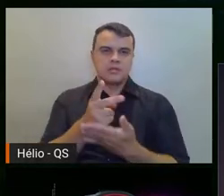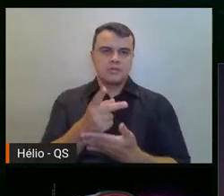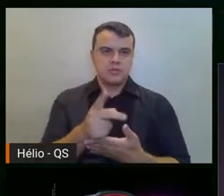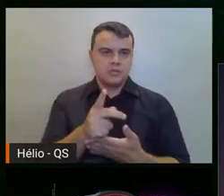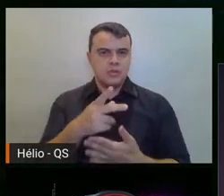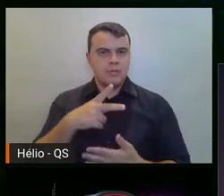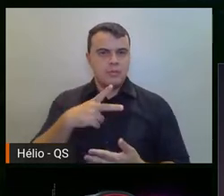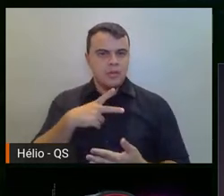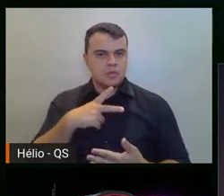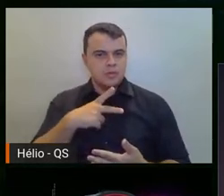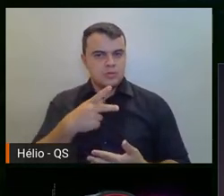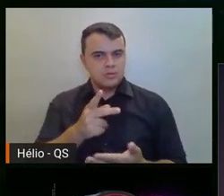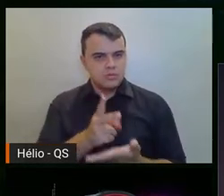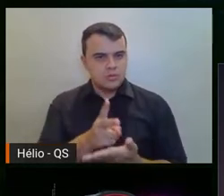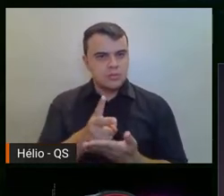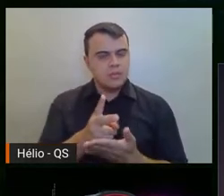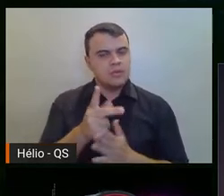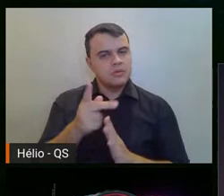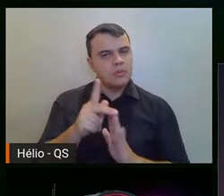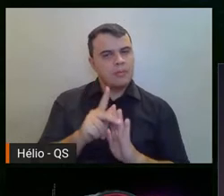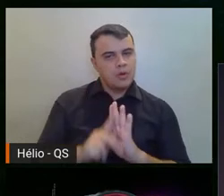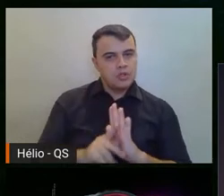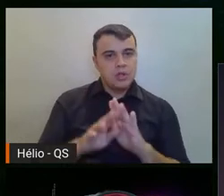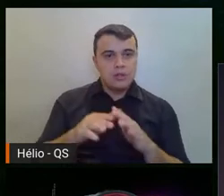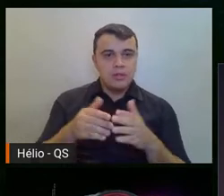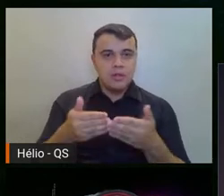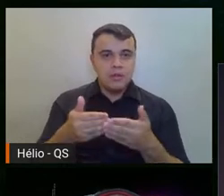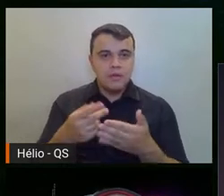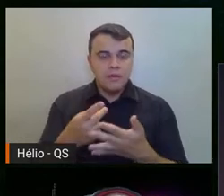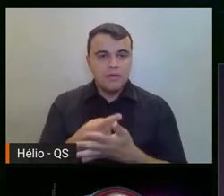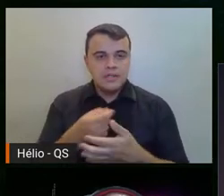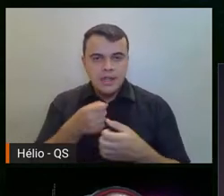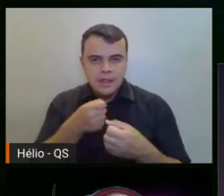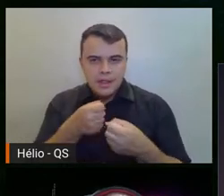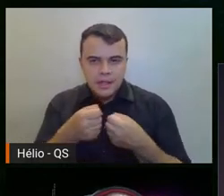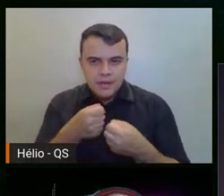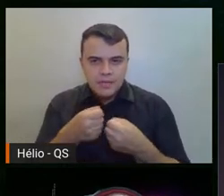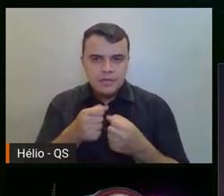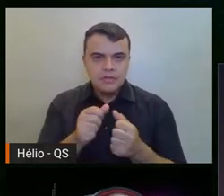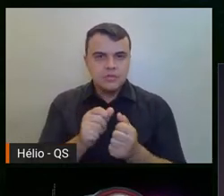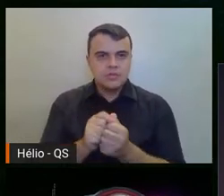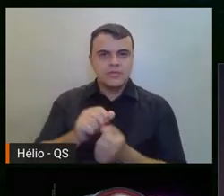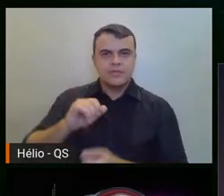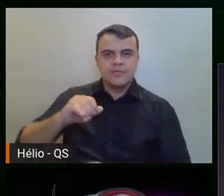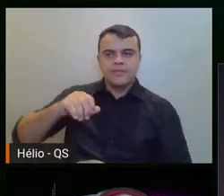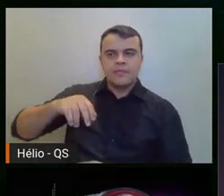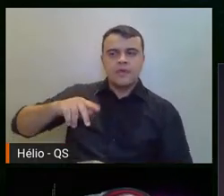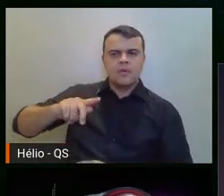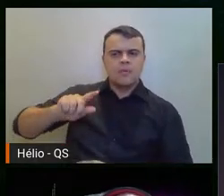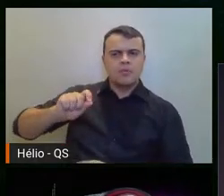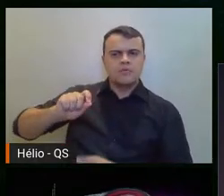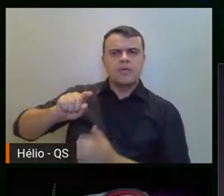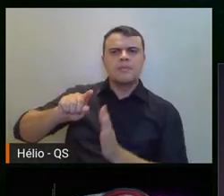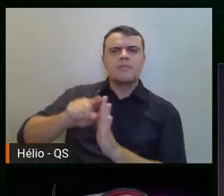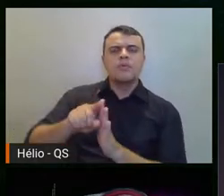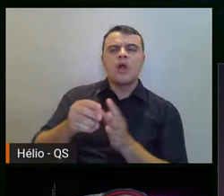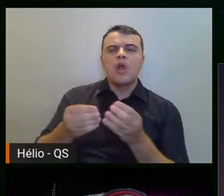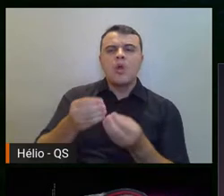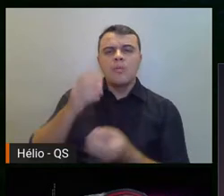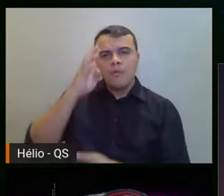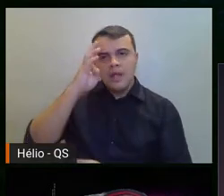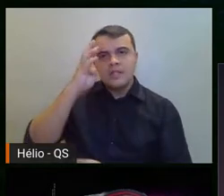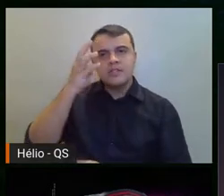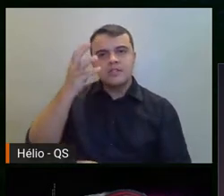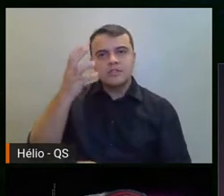pessoal de projetos de vocês né então em uma eventual entrevista técnica com impulso a galera vai perguntar como você resolveu